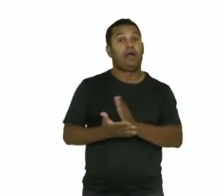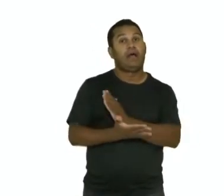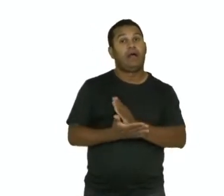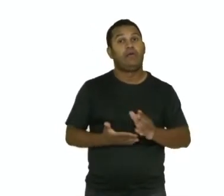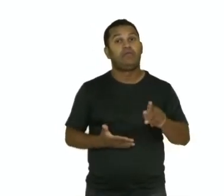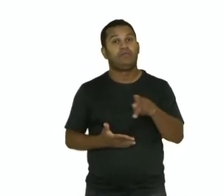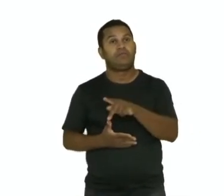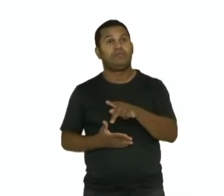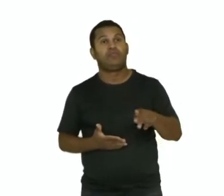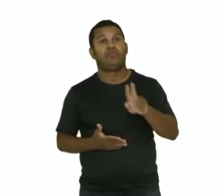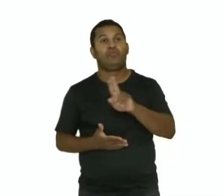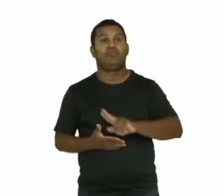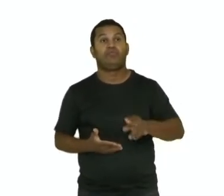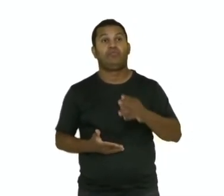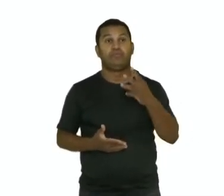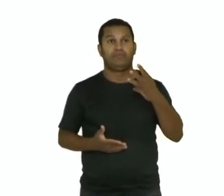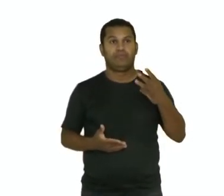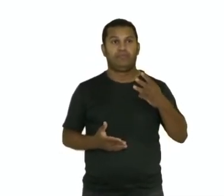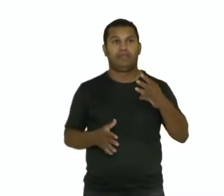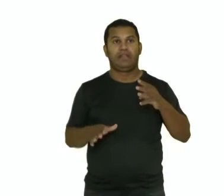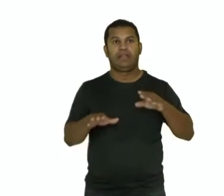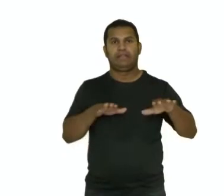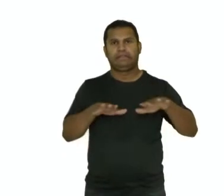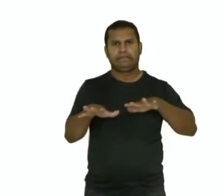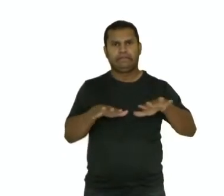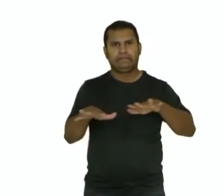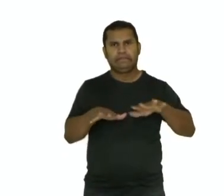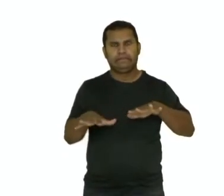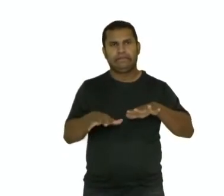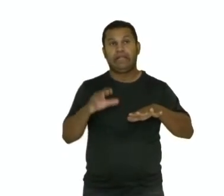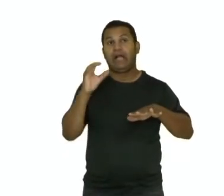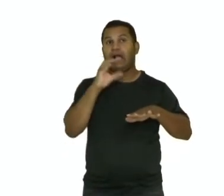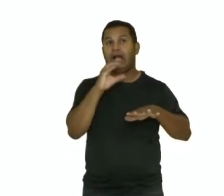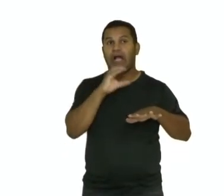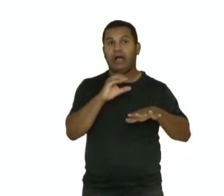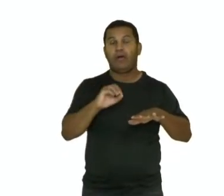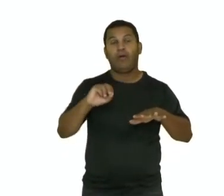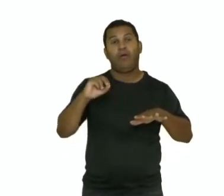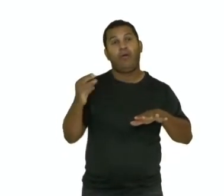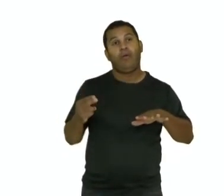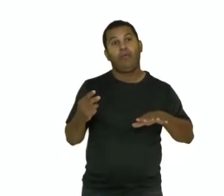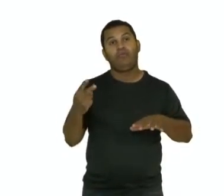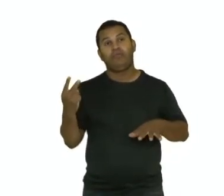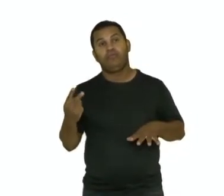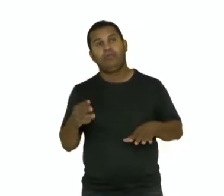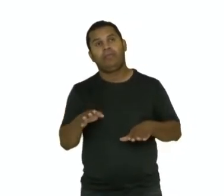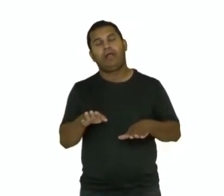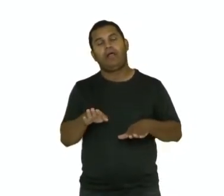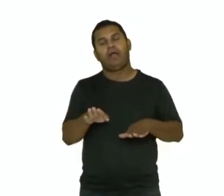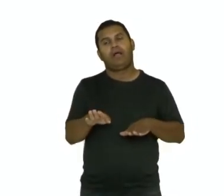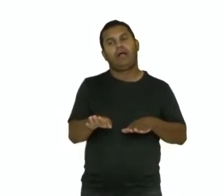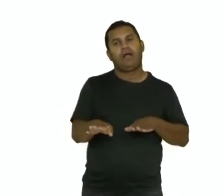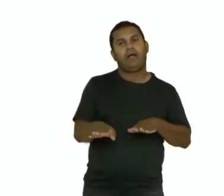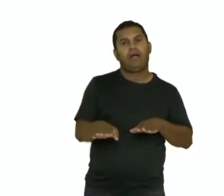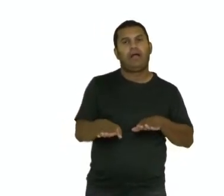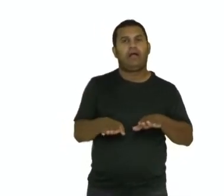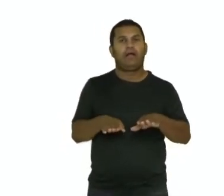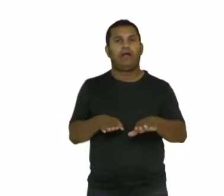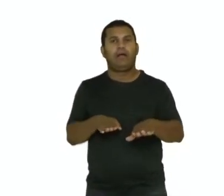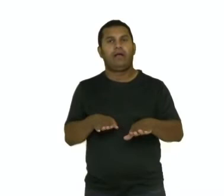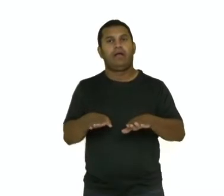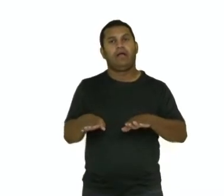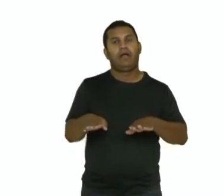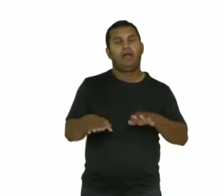trabalham 3 passos rápidos, que chama de chazé, e outros 2 mais lentos. Porém, outros professores